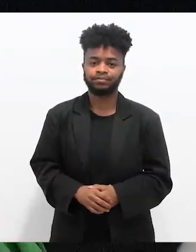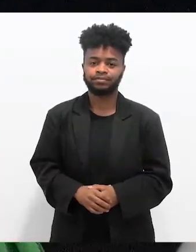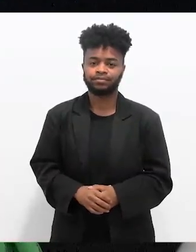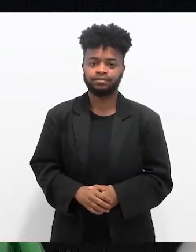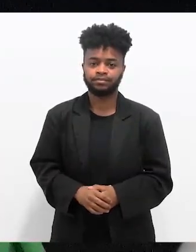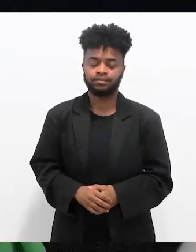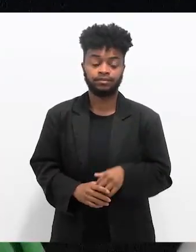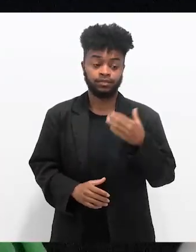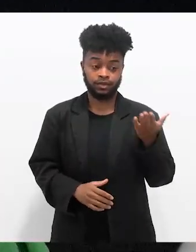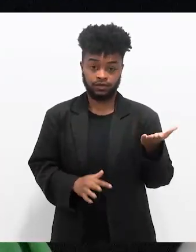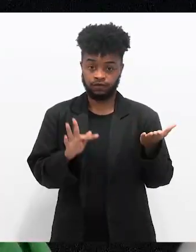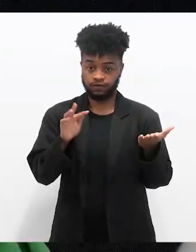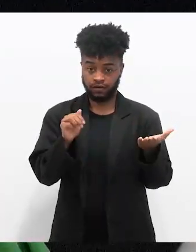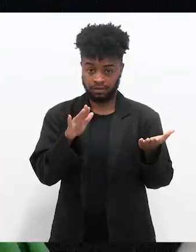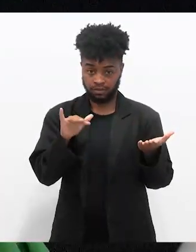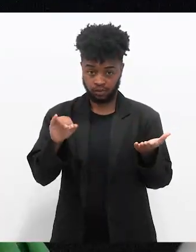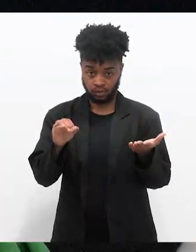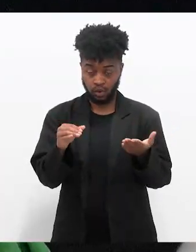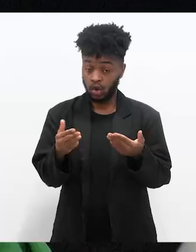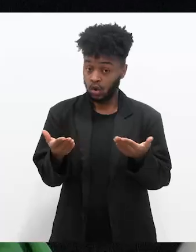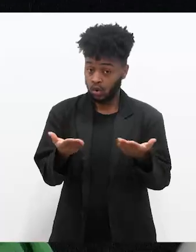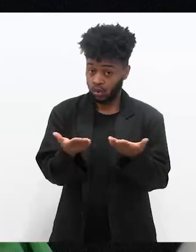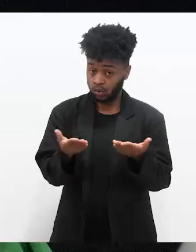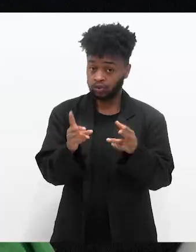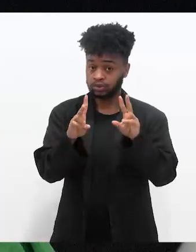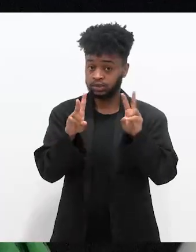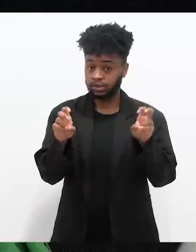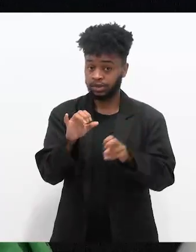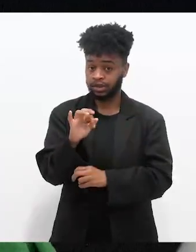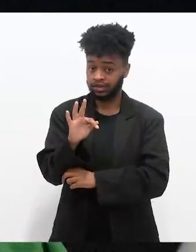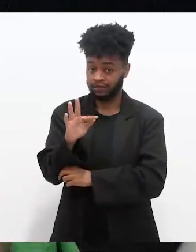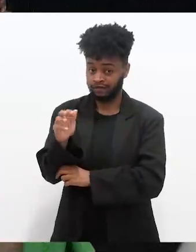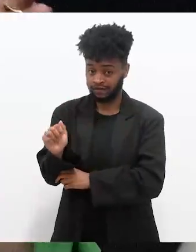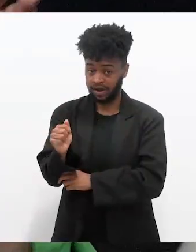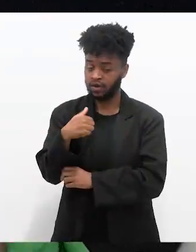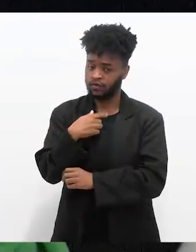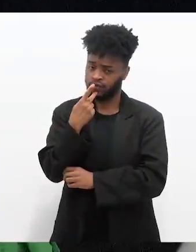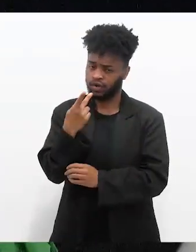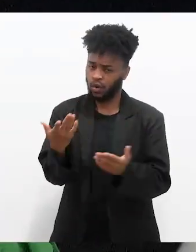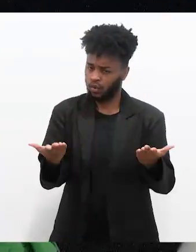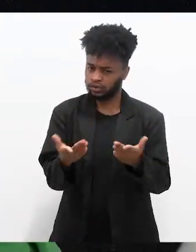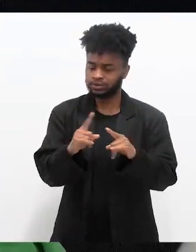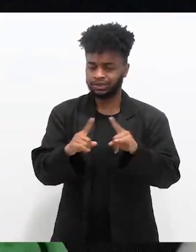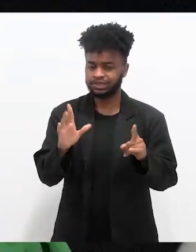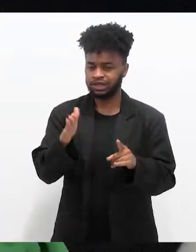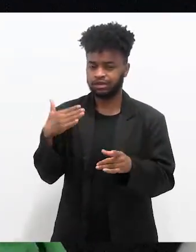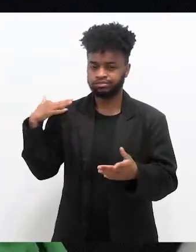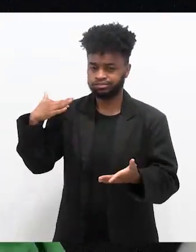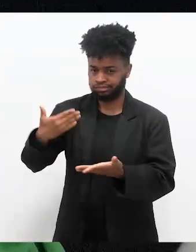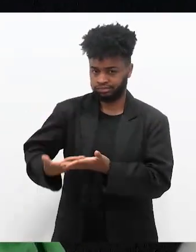Fábio, hoje o Ifá, e eu digo hoje, mas isso já tem uns anos,